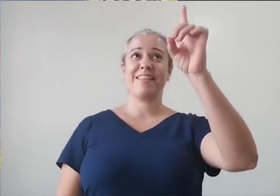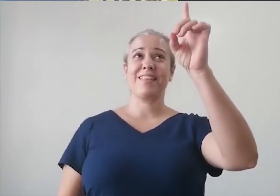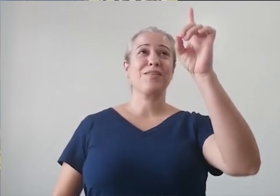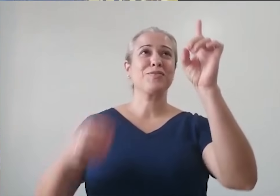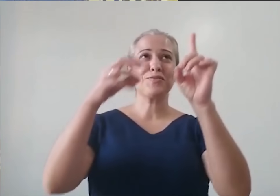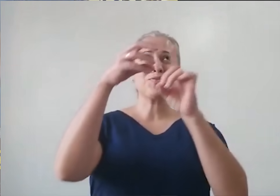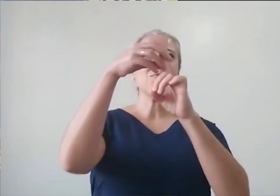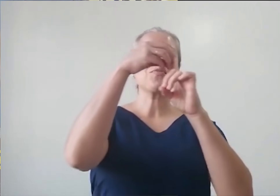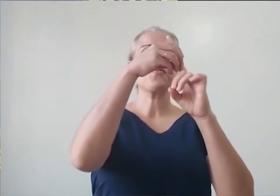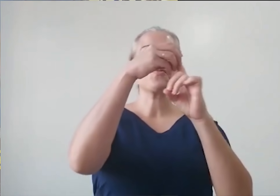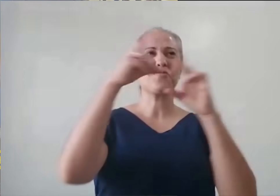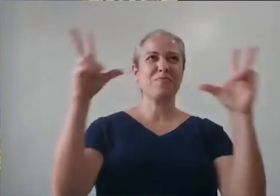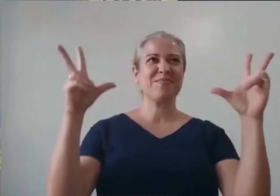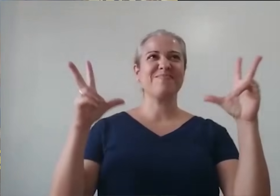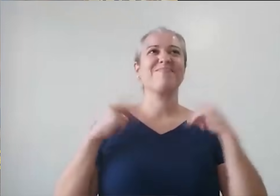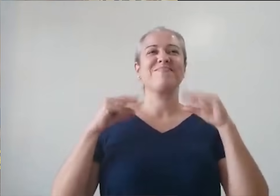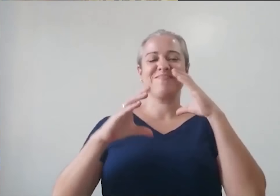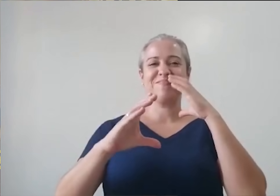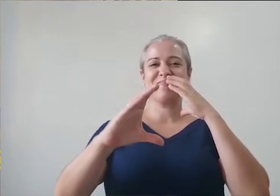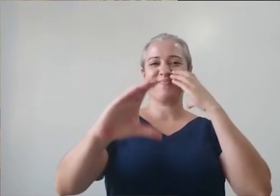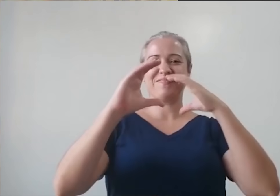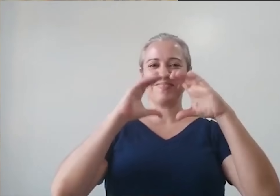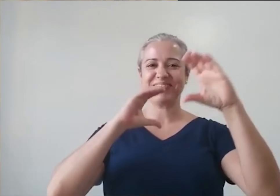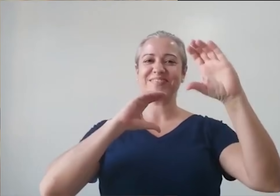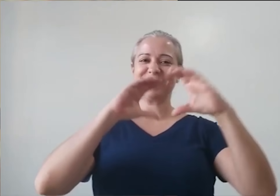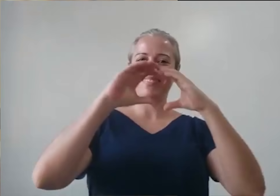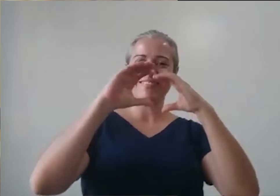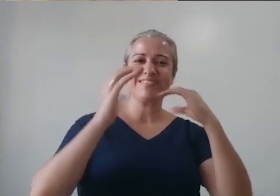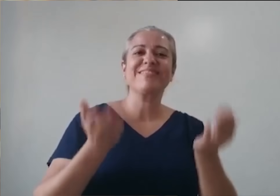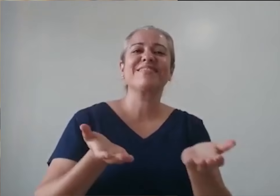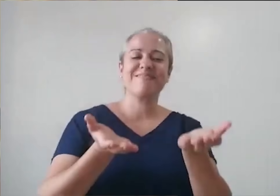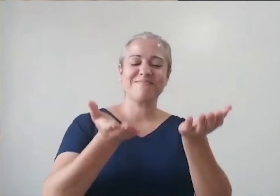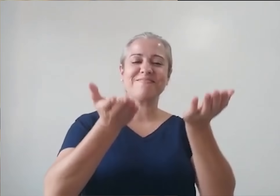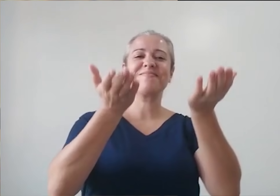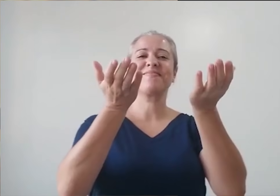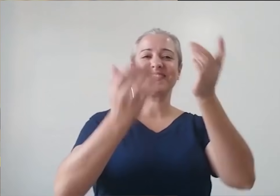Digno dessa canção, só tu és Senhor.